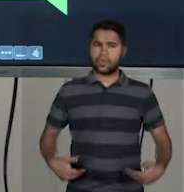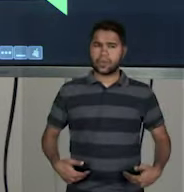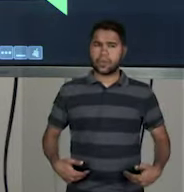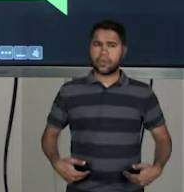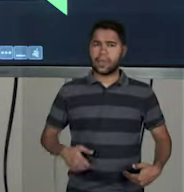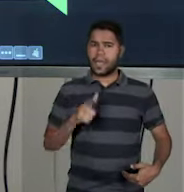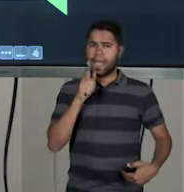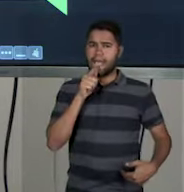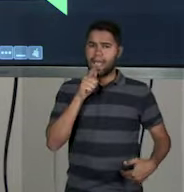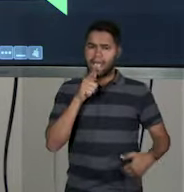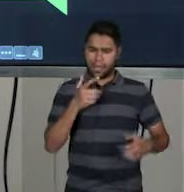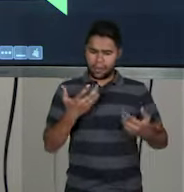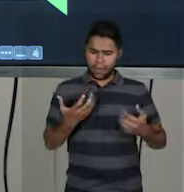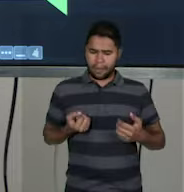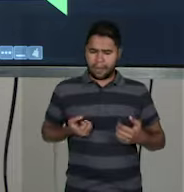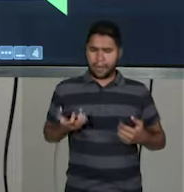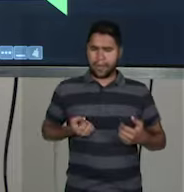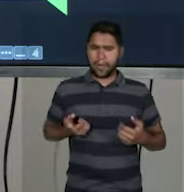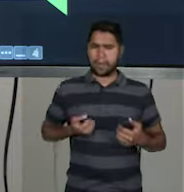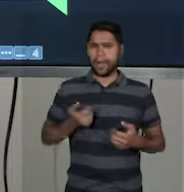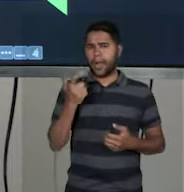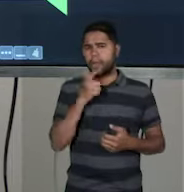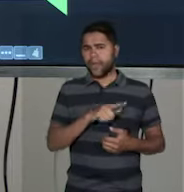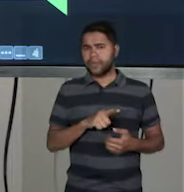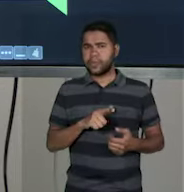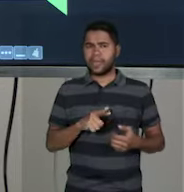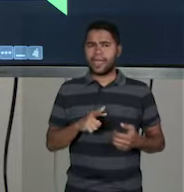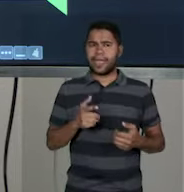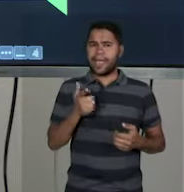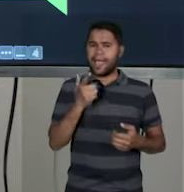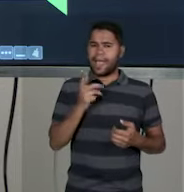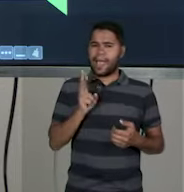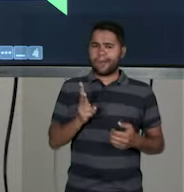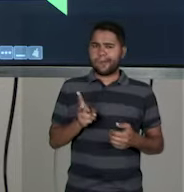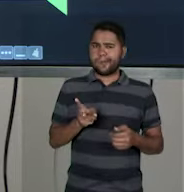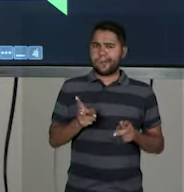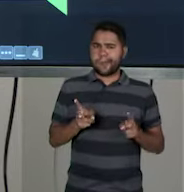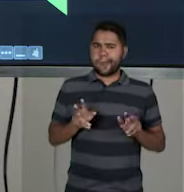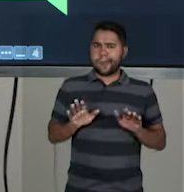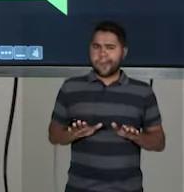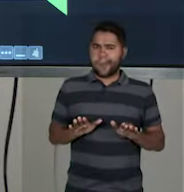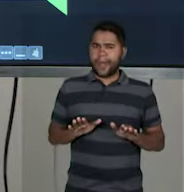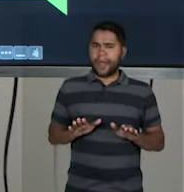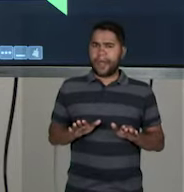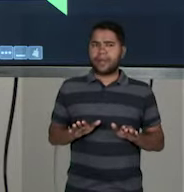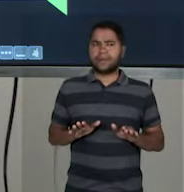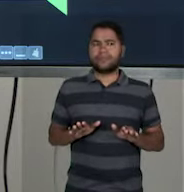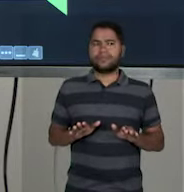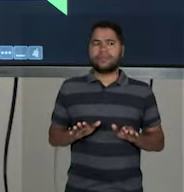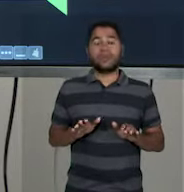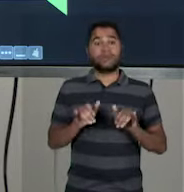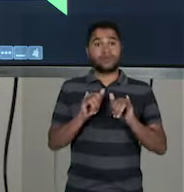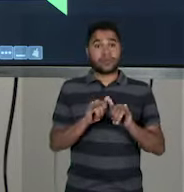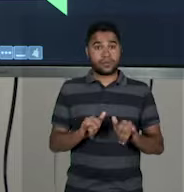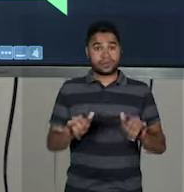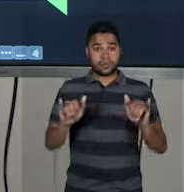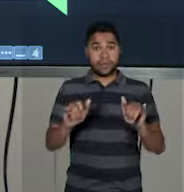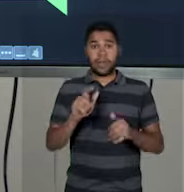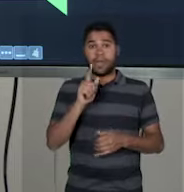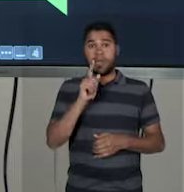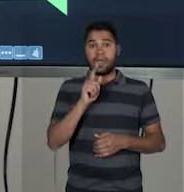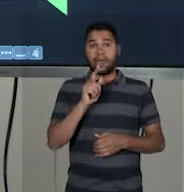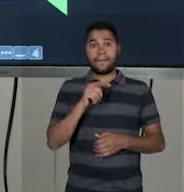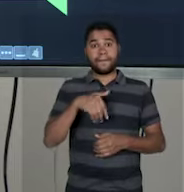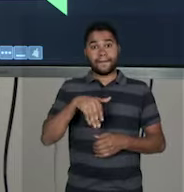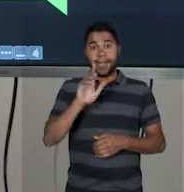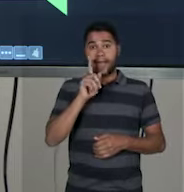armazena água? A gente consegue ficar com a água armazenada nele? Eu já falei para vocês que quanto